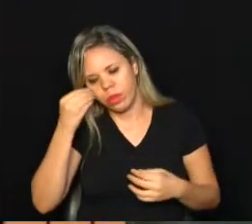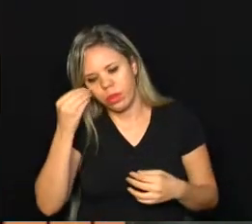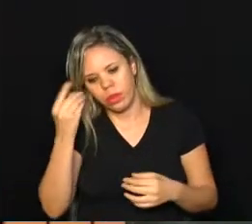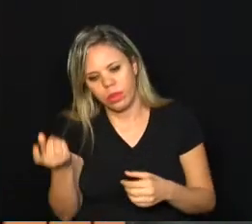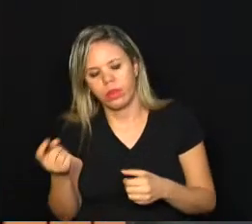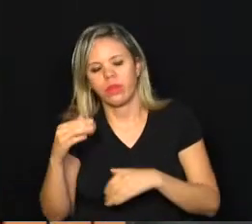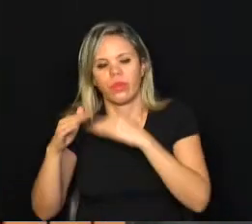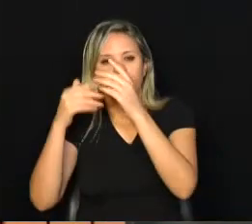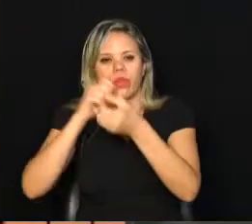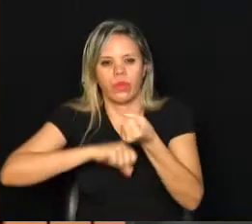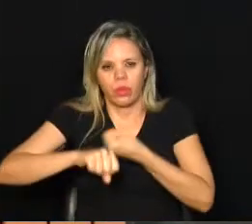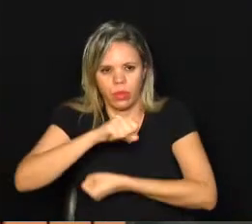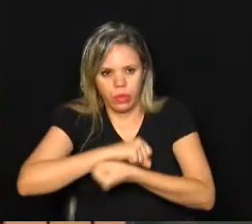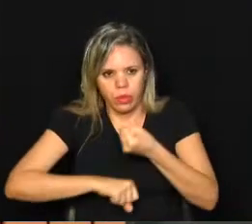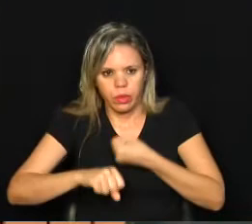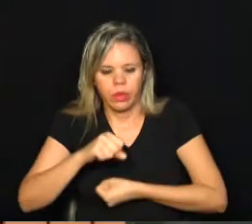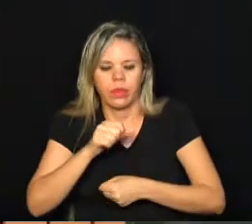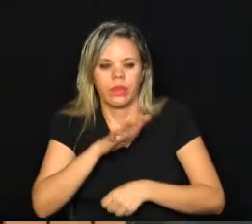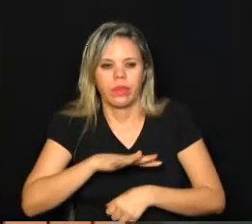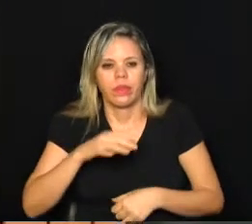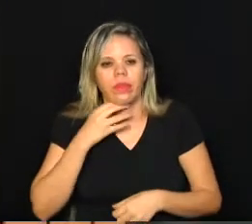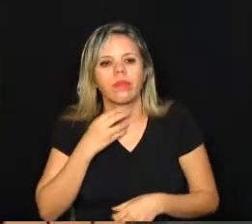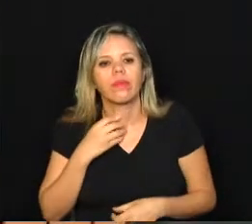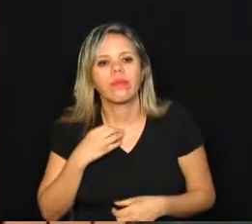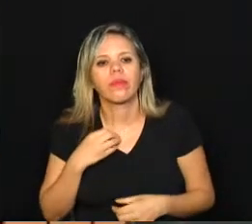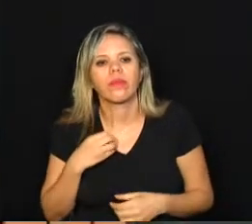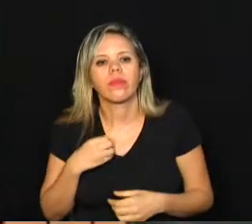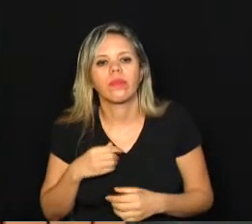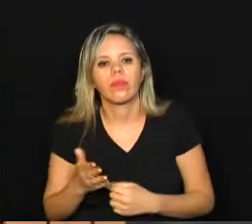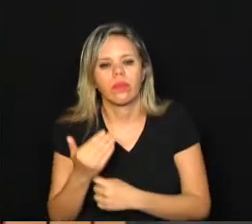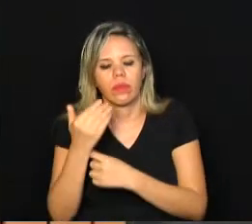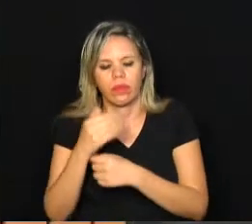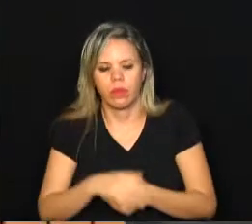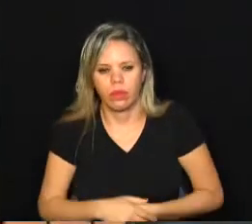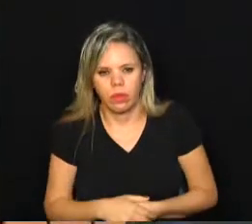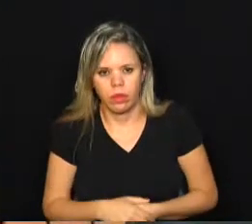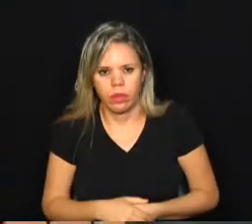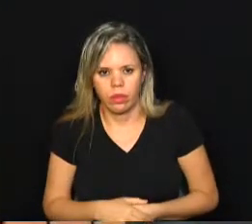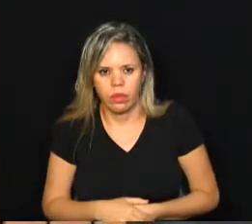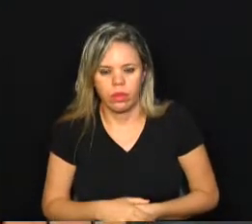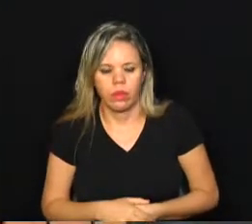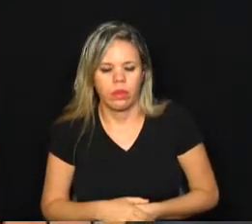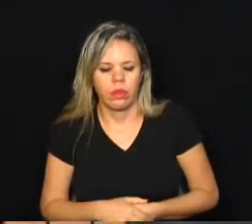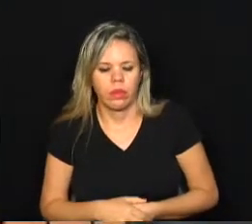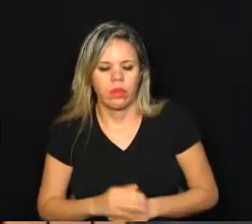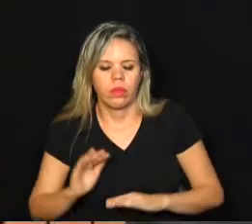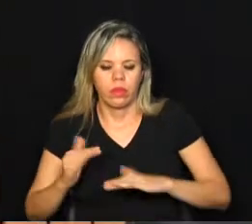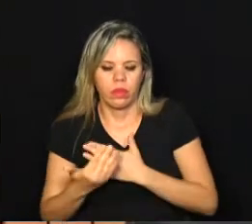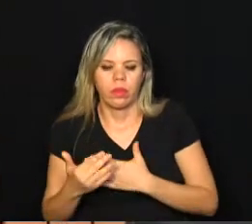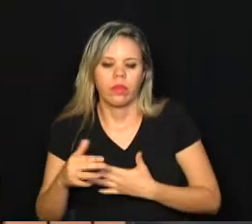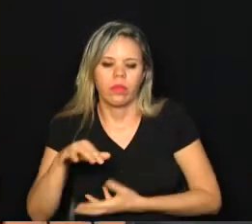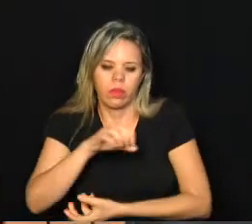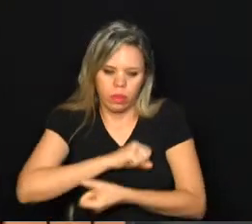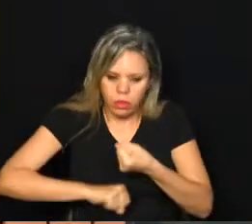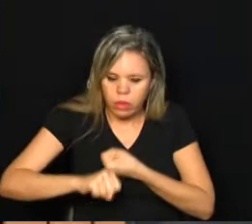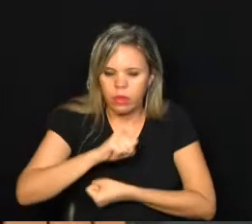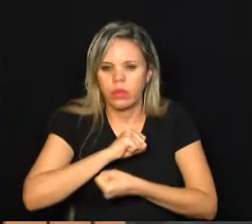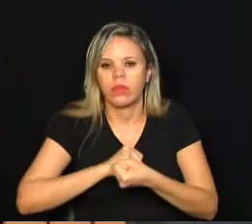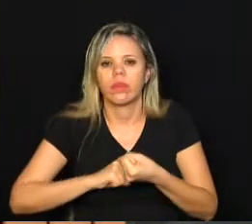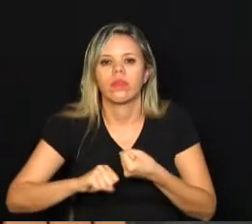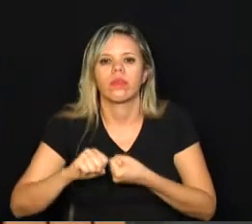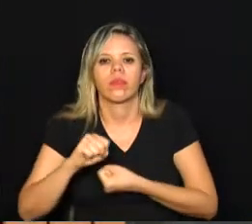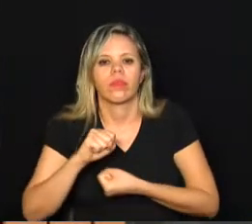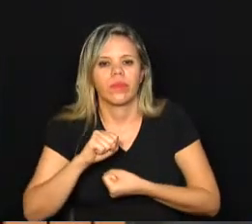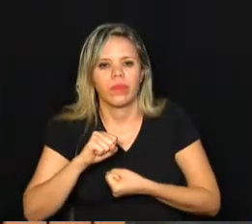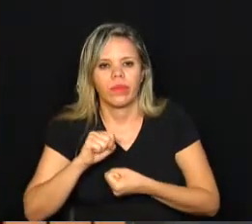desenvolvimento sustentável nas áreas que envolvem tecnologia, ou seja, vai ser um bairro sustentável e que vai